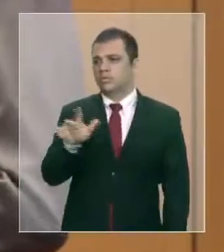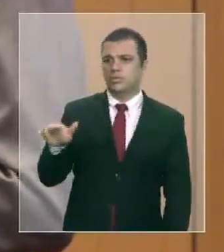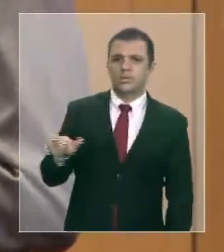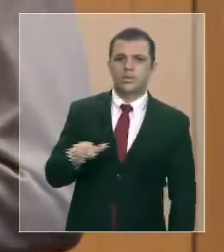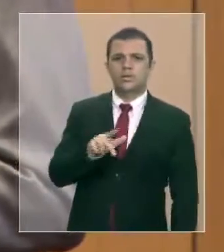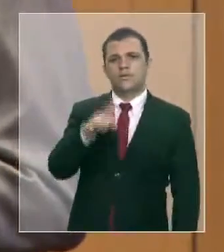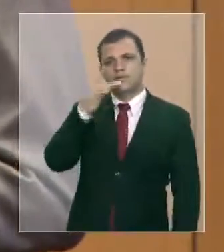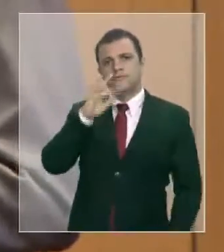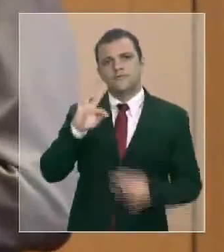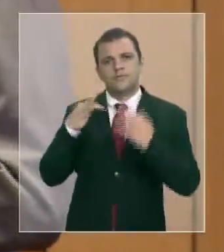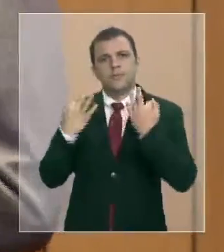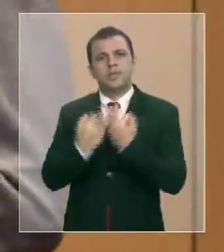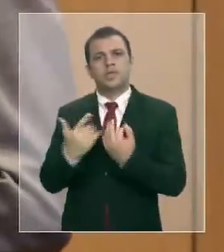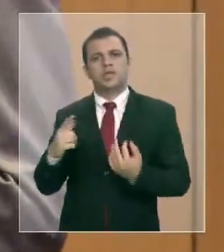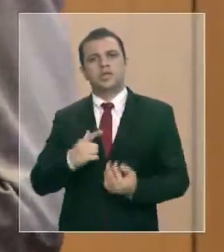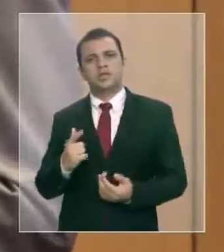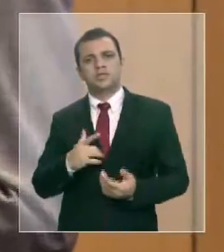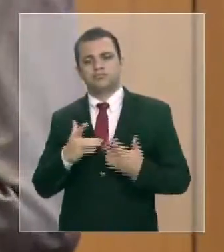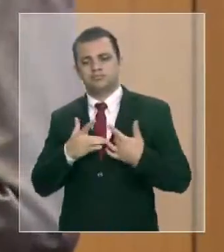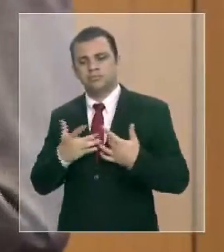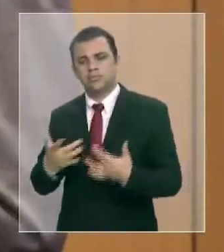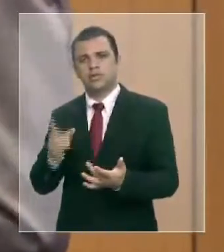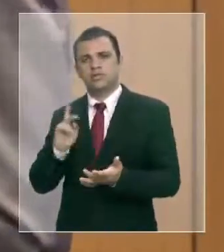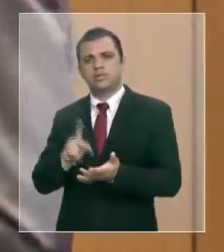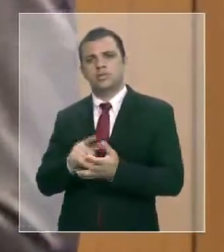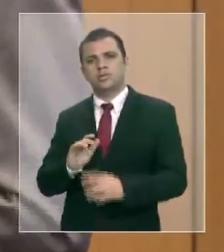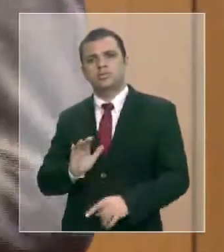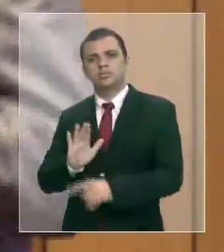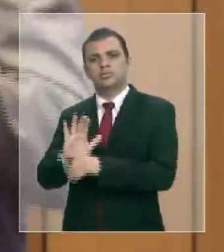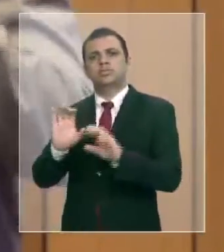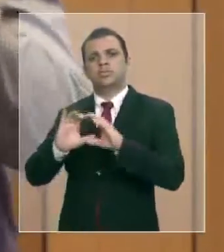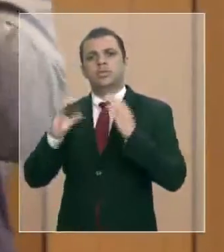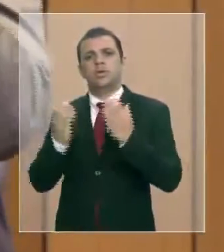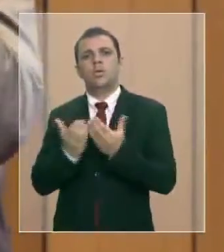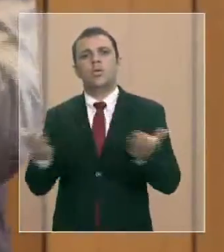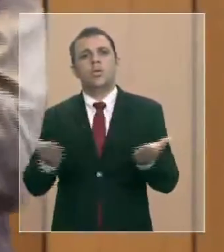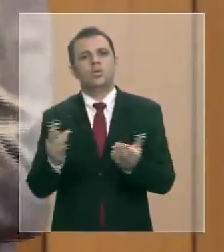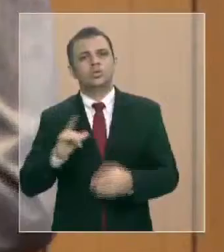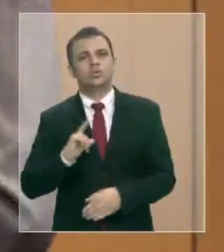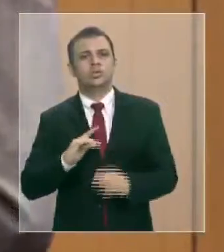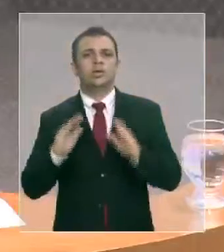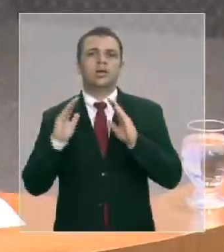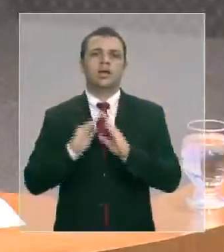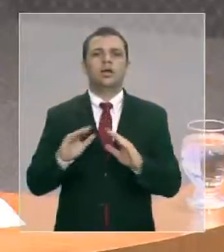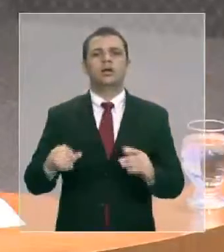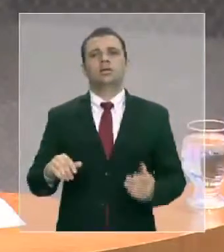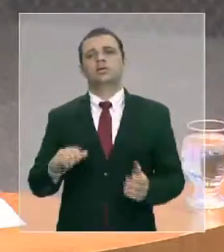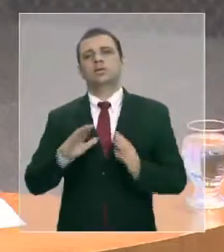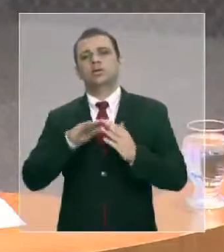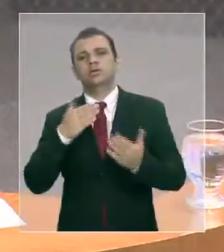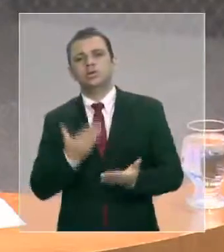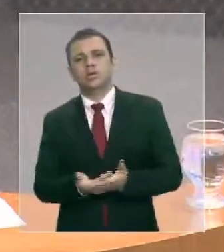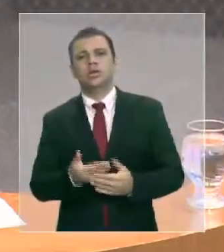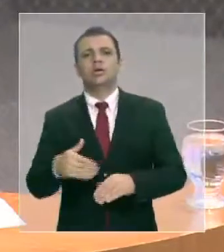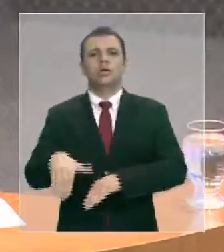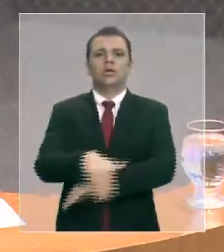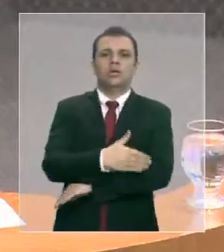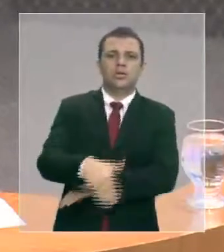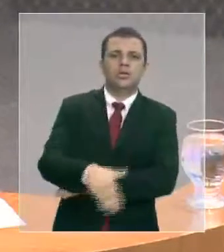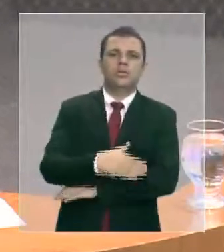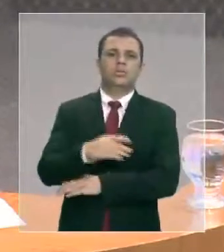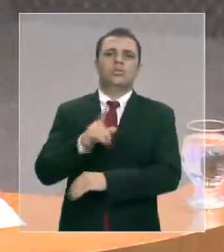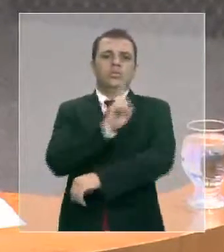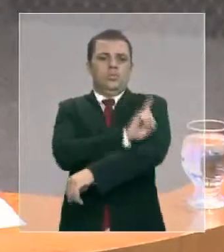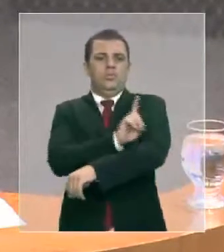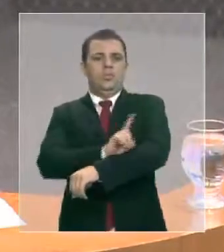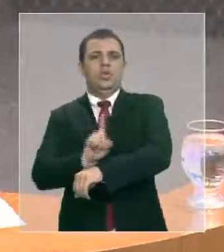tem realmente ali se dedicado àquela comunidade. Hoje nós temos casas, nós temos escolas, ruas, porteamento, toda a